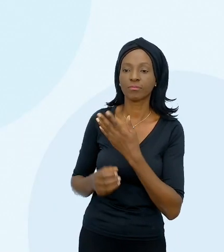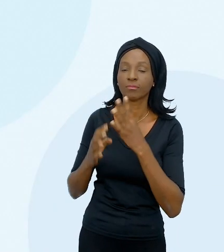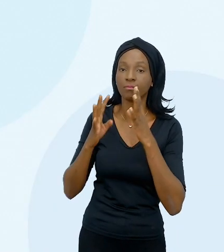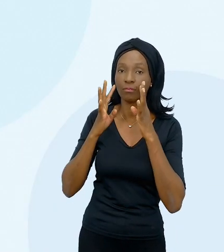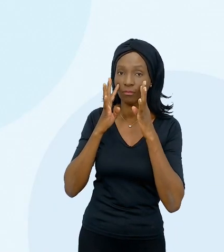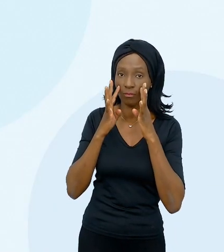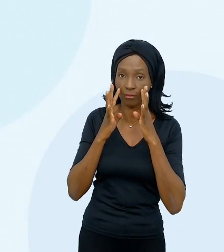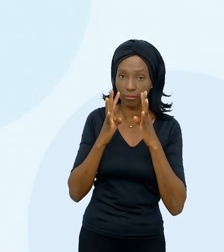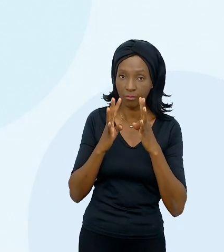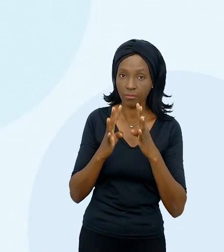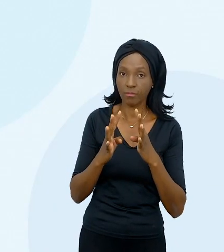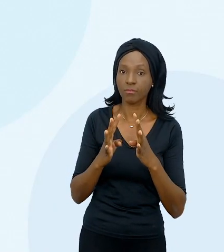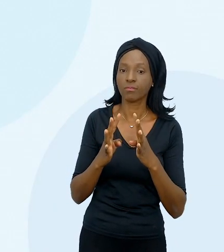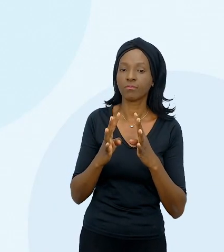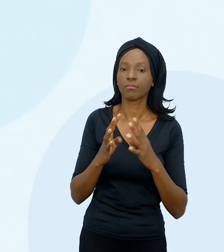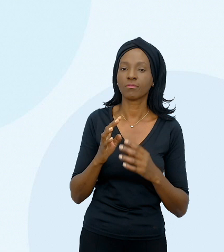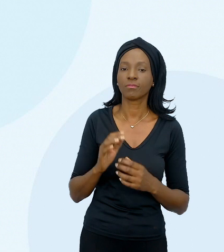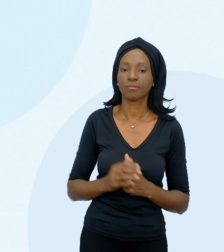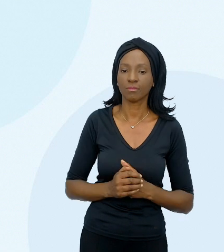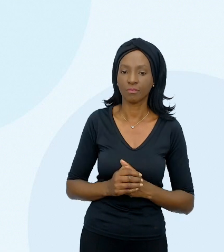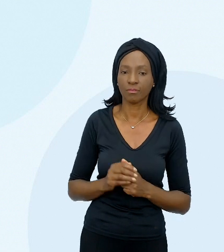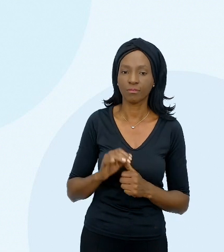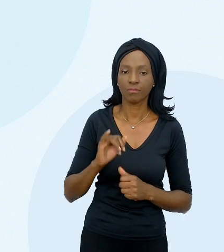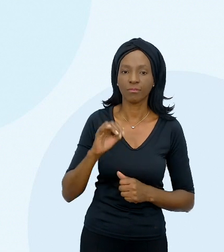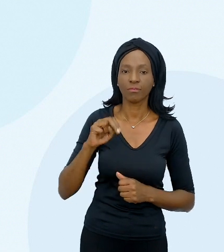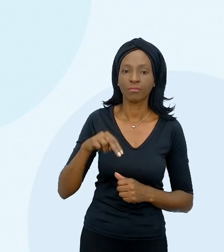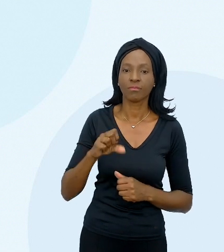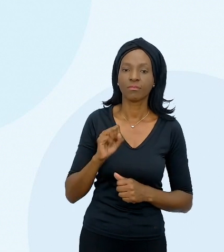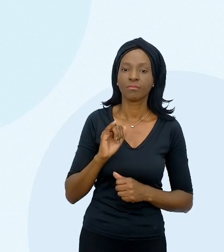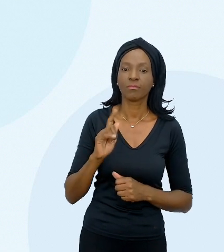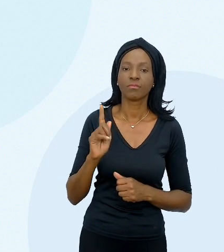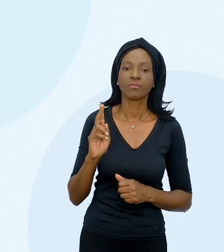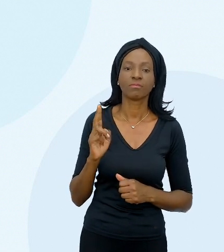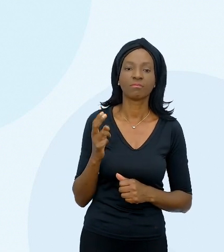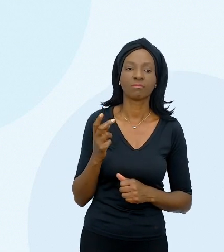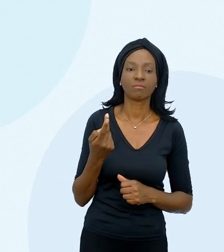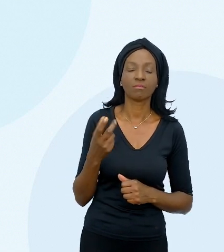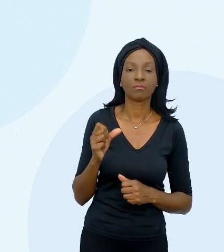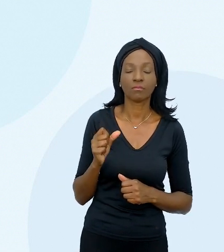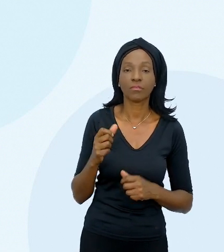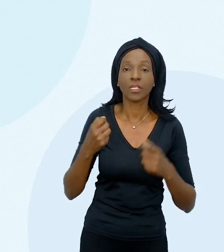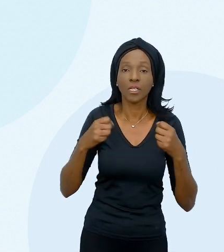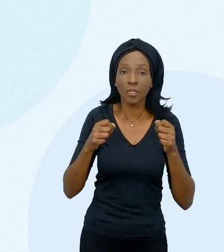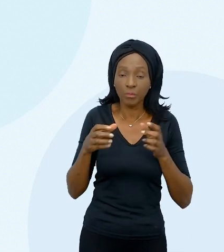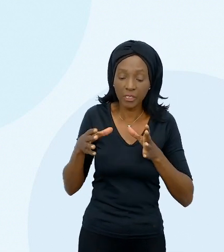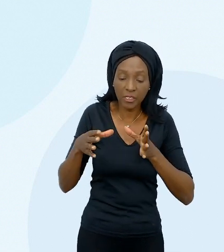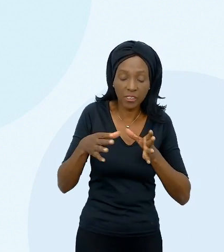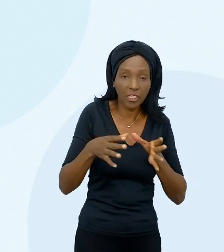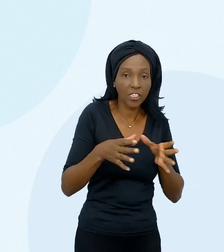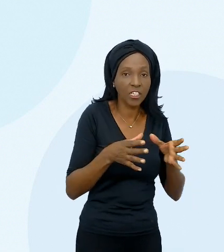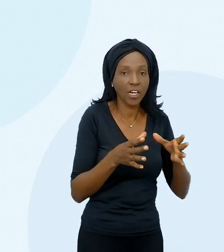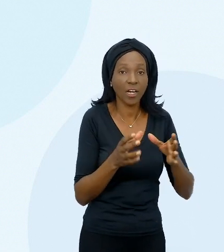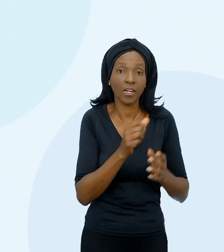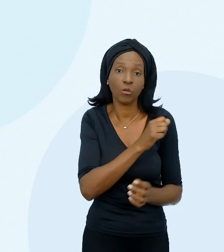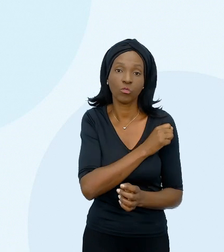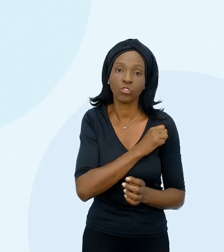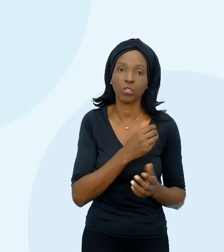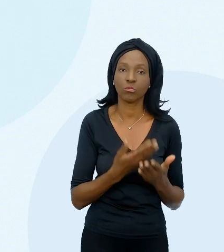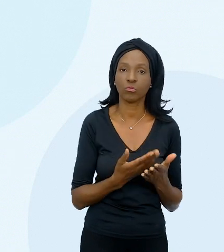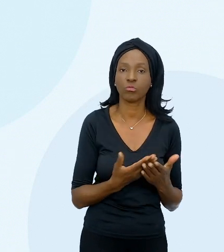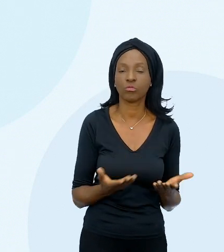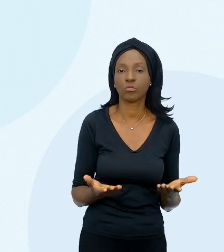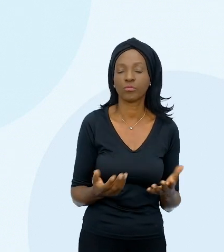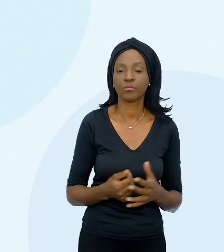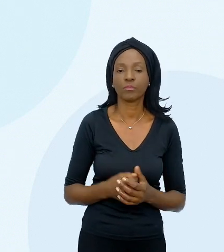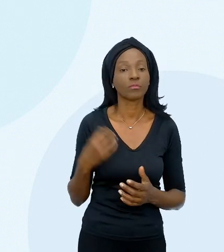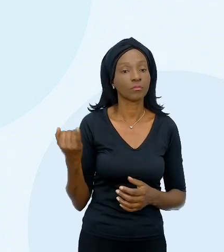Escutar, né? Os insights também. Há momentos em que é necessário guiar os estudantes. Então, aqui é importante porque, veja, a